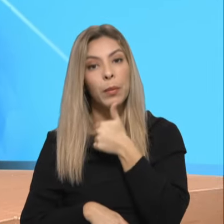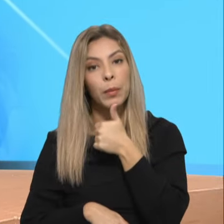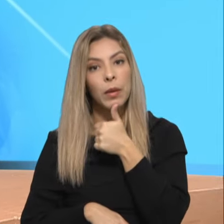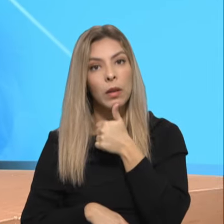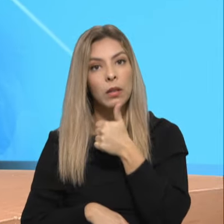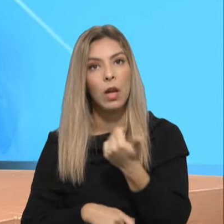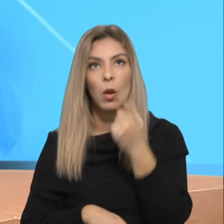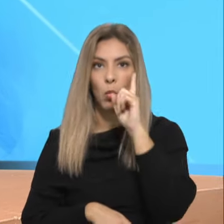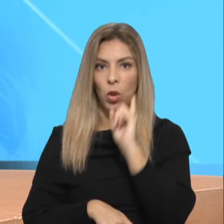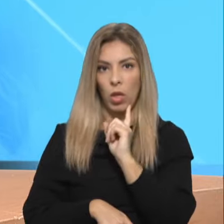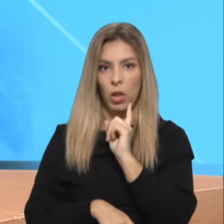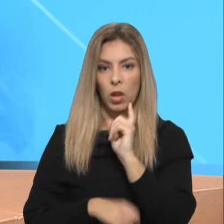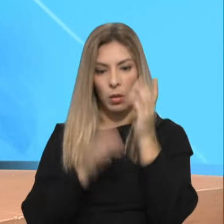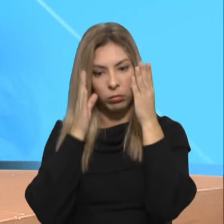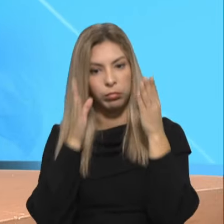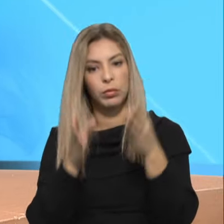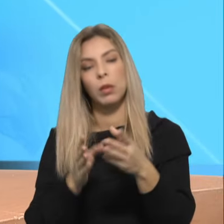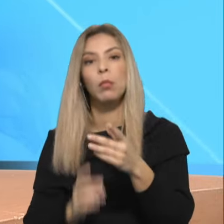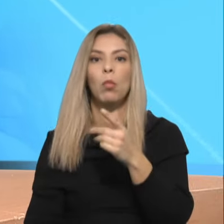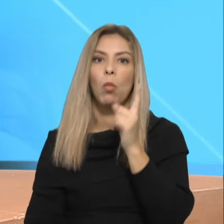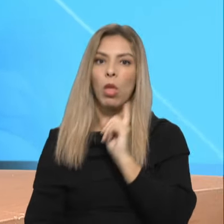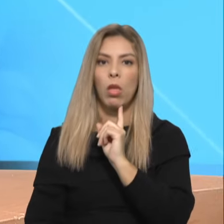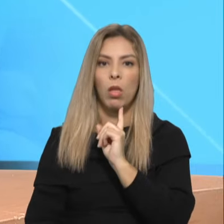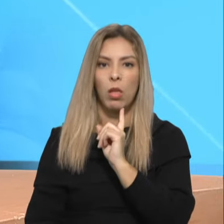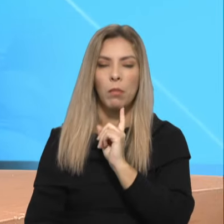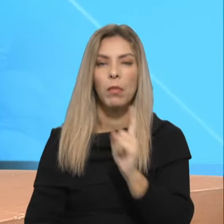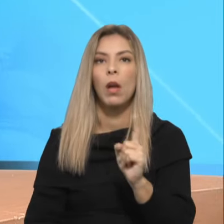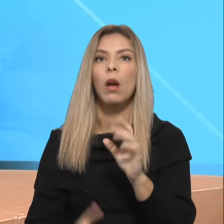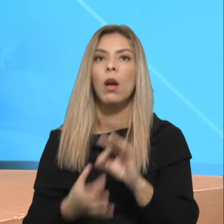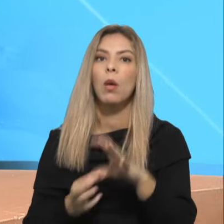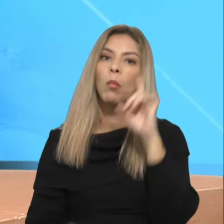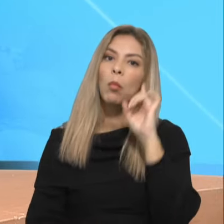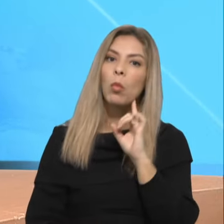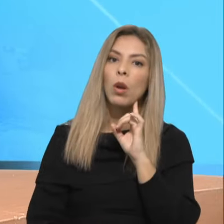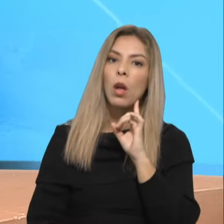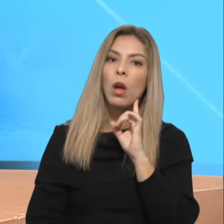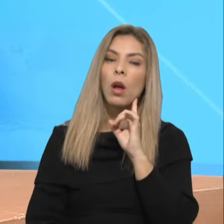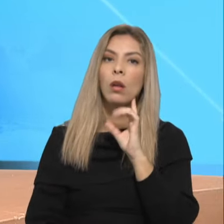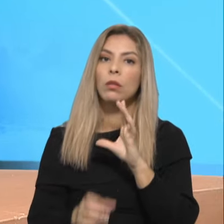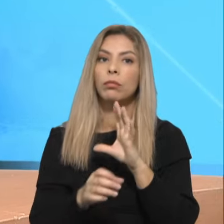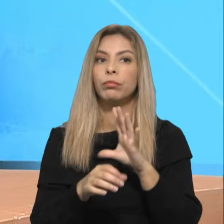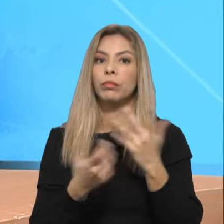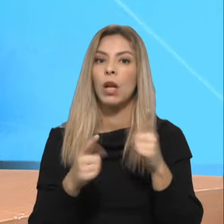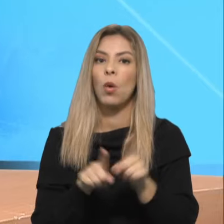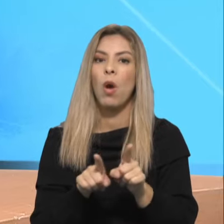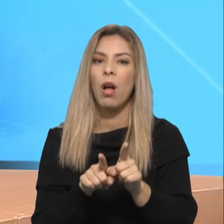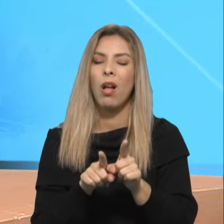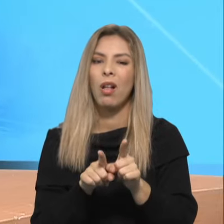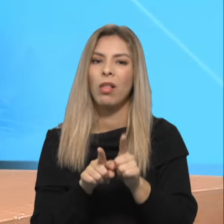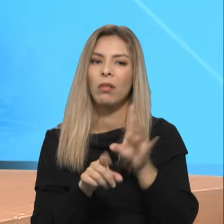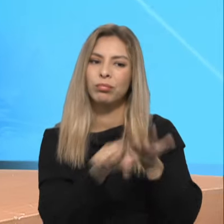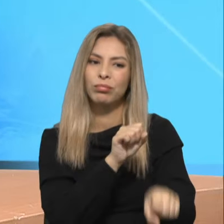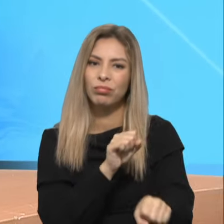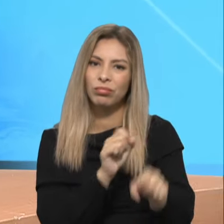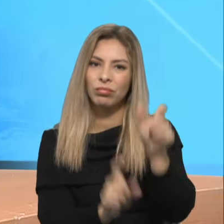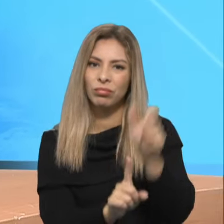mulher, não é? Há uma declaração de Deus que diz: a mulher esmagar-te-á a cabeça. Ou seja, face ao mistério do pecado, que aí